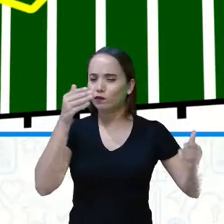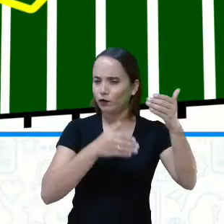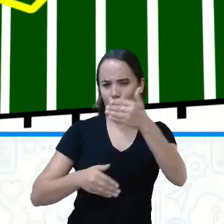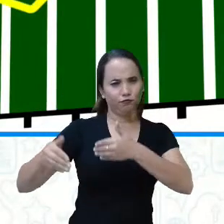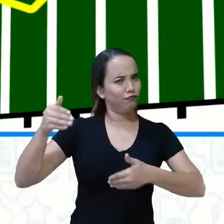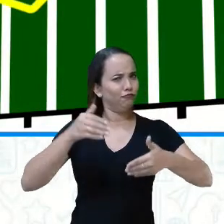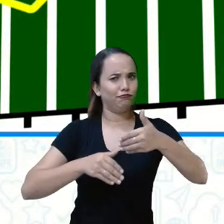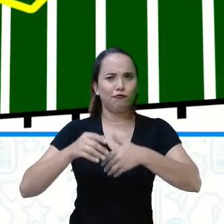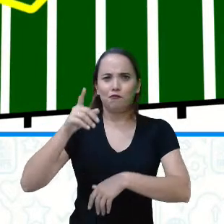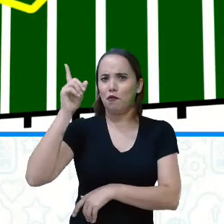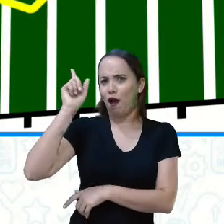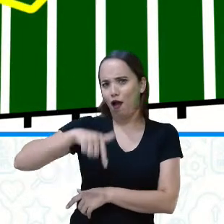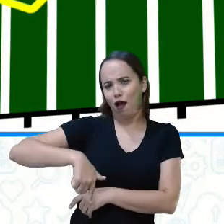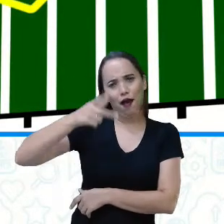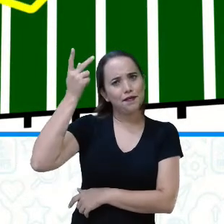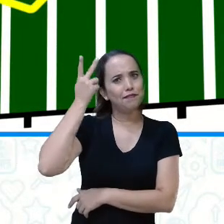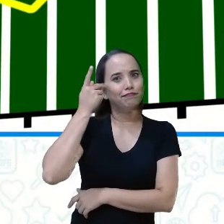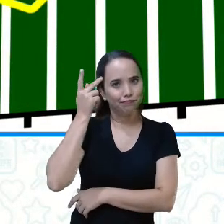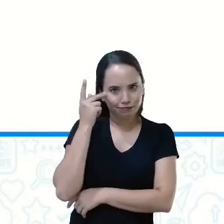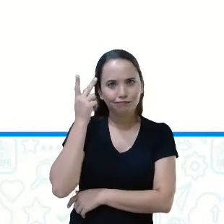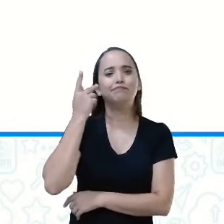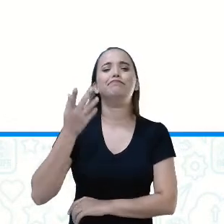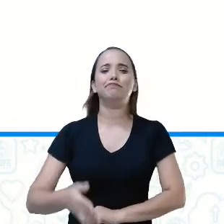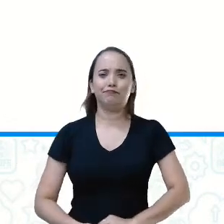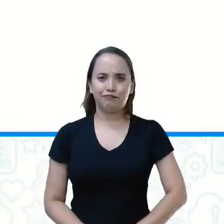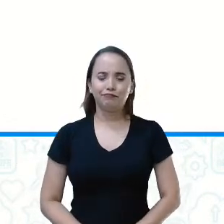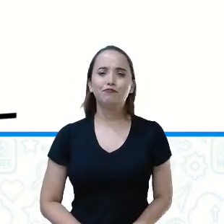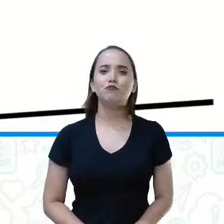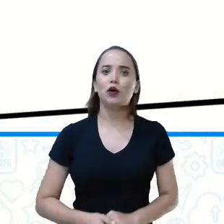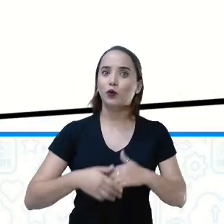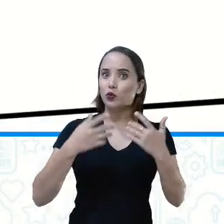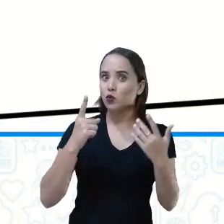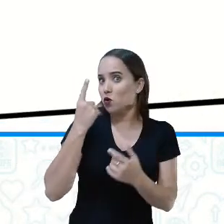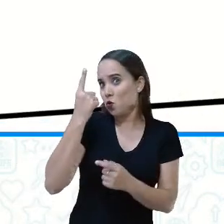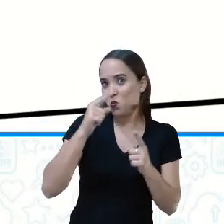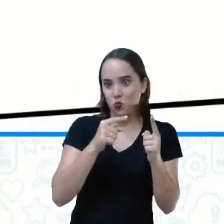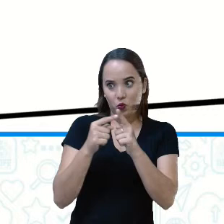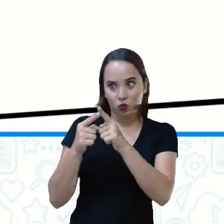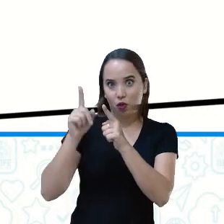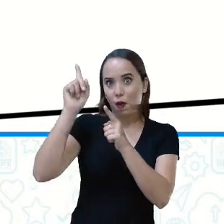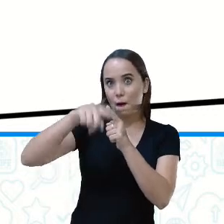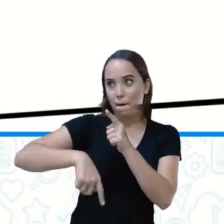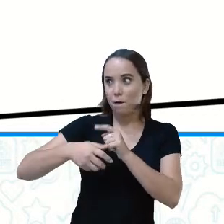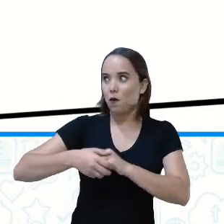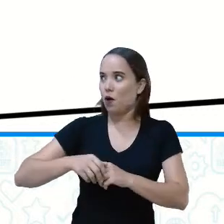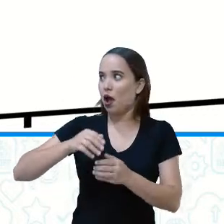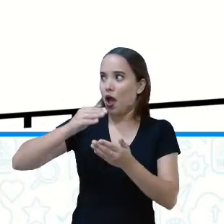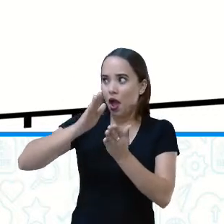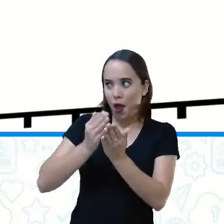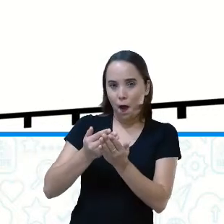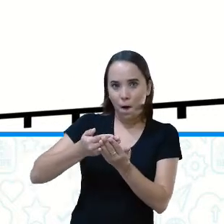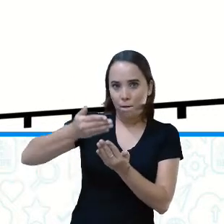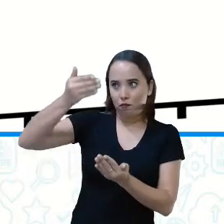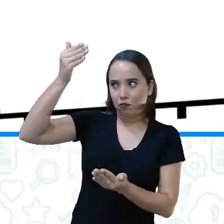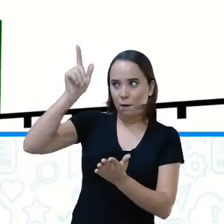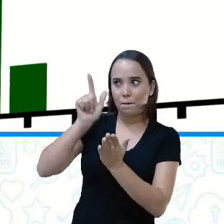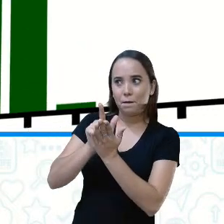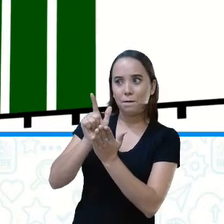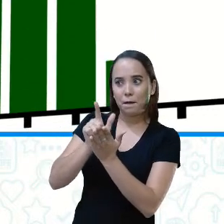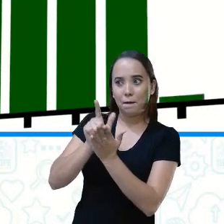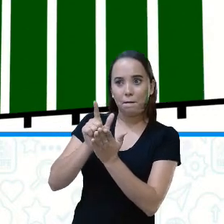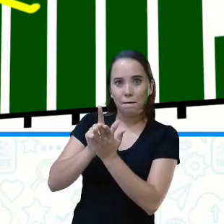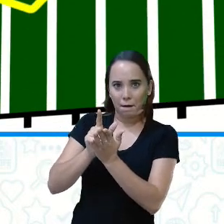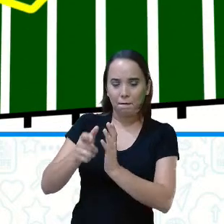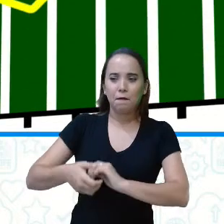fazem parte do nosso dia a dia. Como a professora falou, uma delas é o dia a dia aí das contas, né? A gente chega